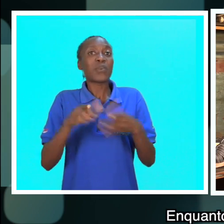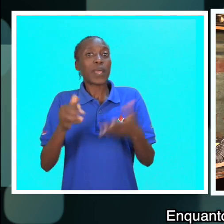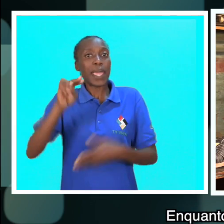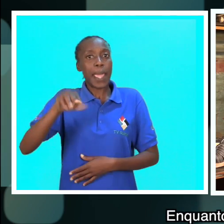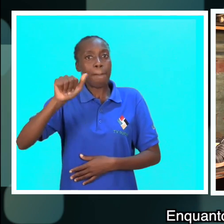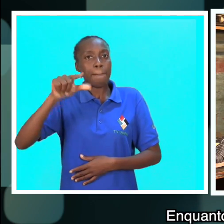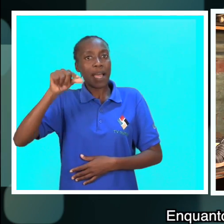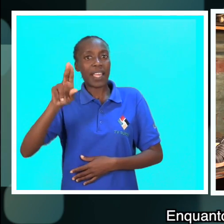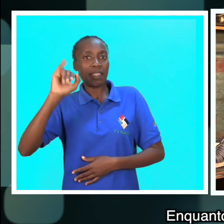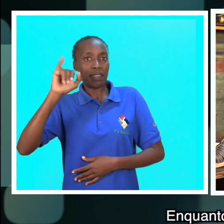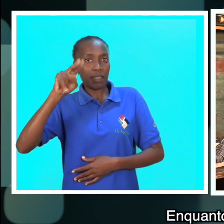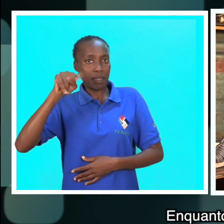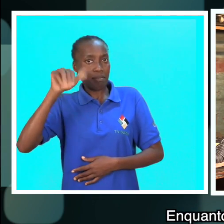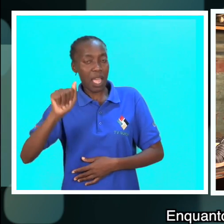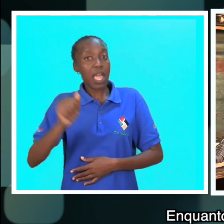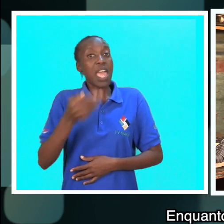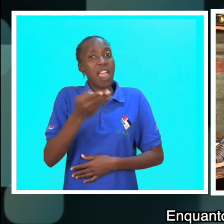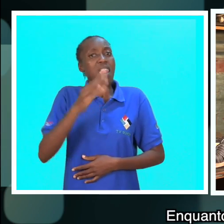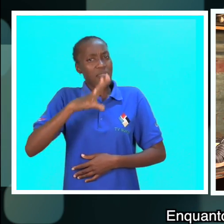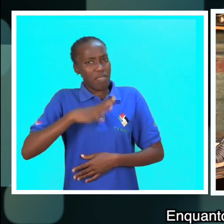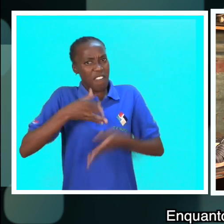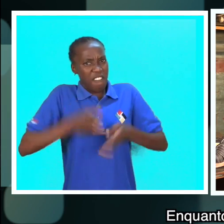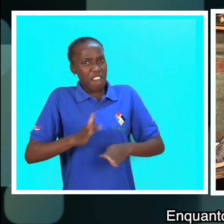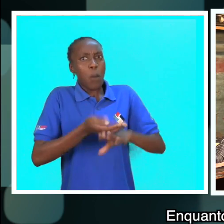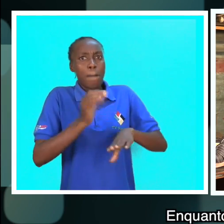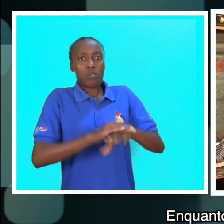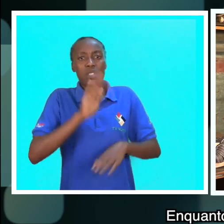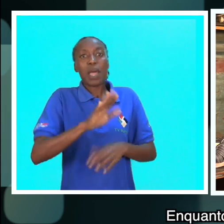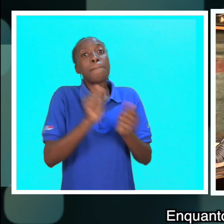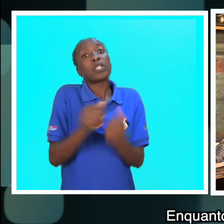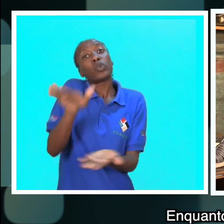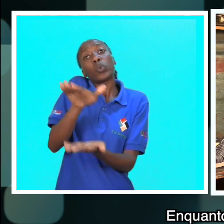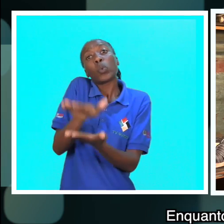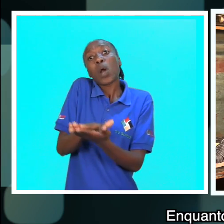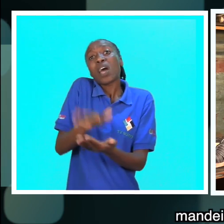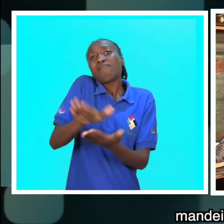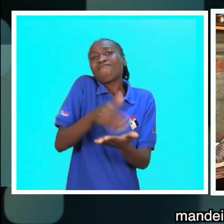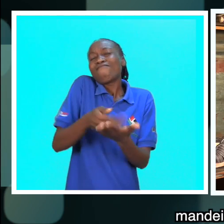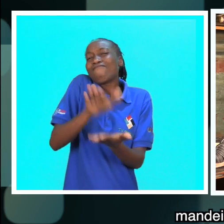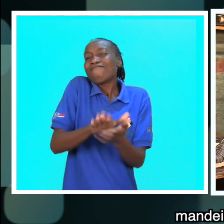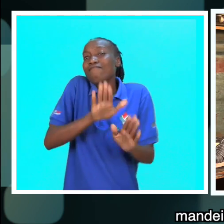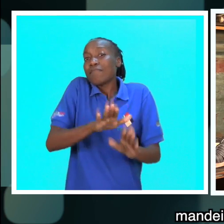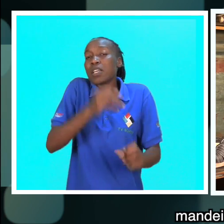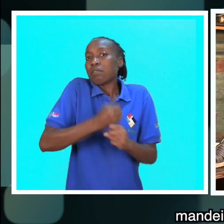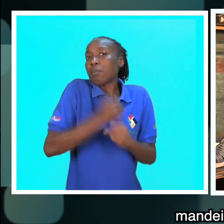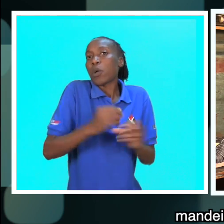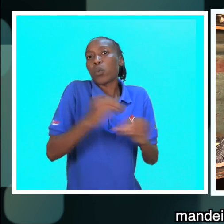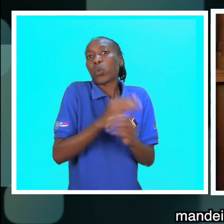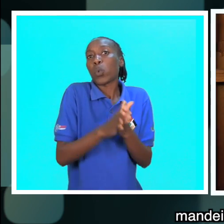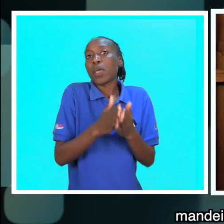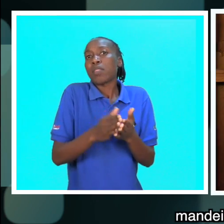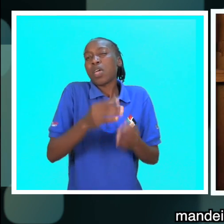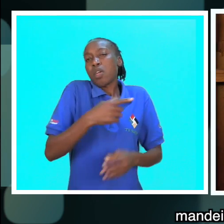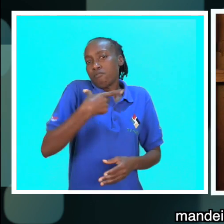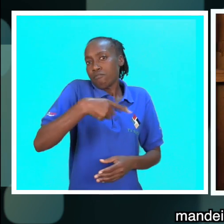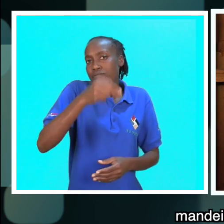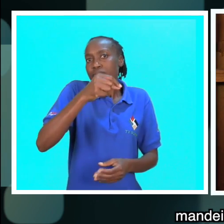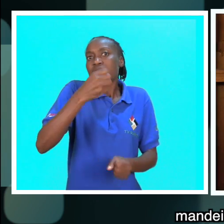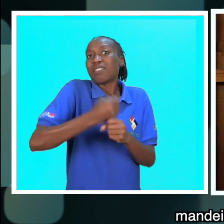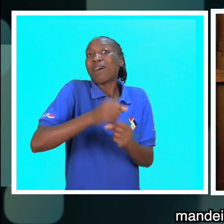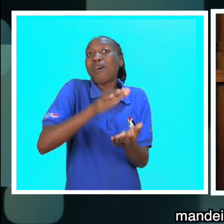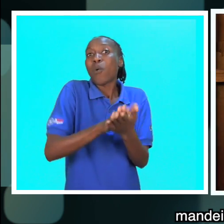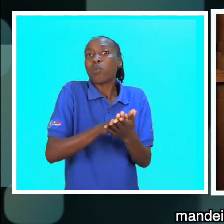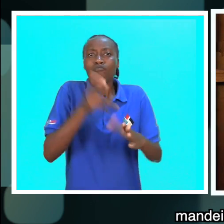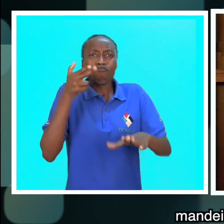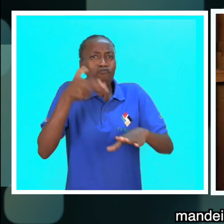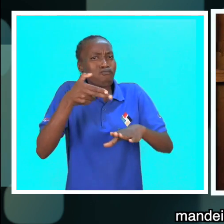Este quase tem a profissão dele, mas de momento como ele não tem quase um sítio fixo, lhe mandei na serelharia. Ele está na parte